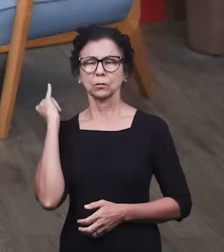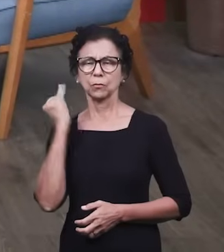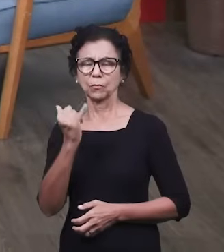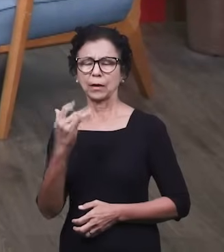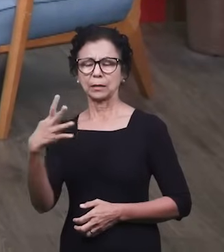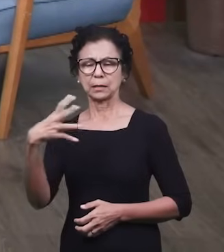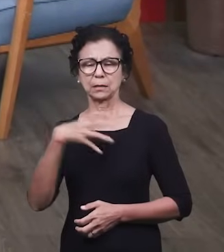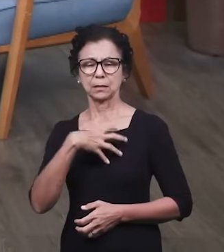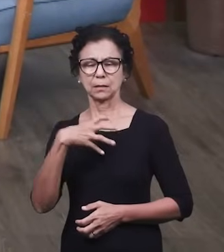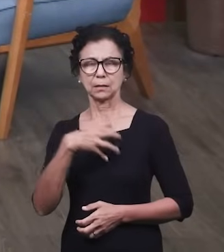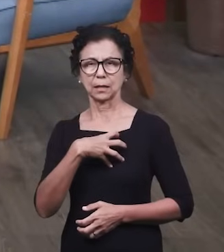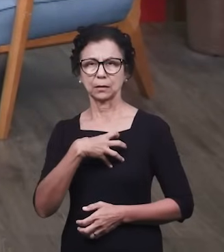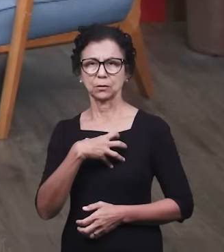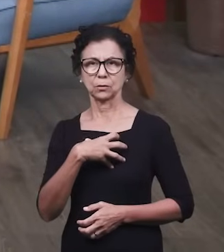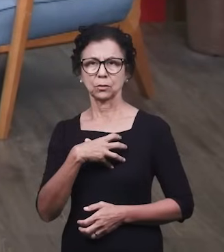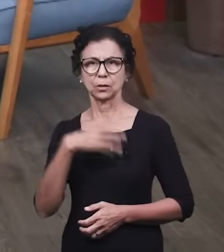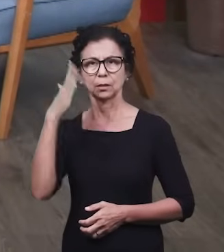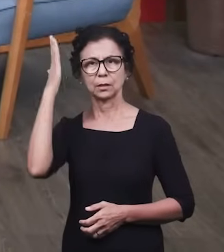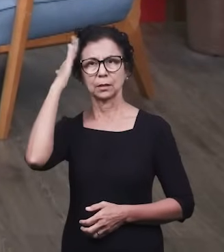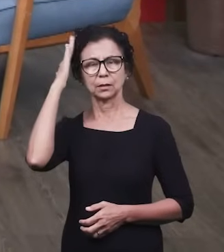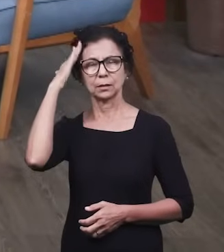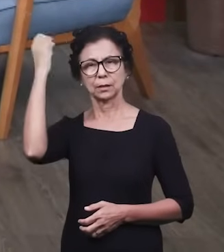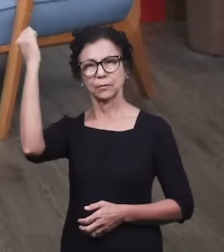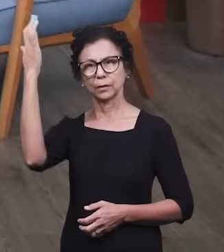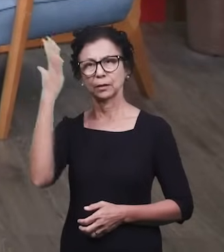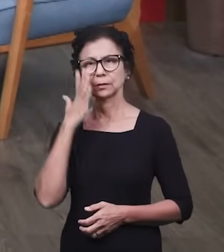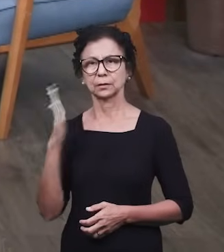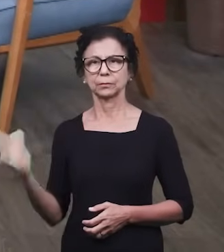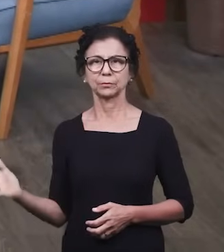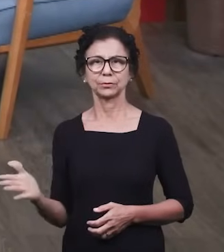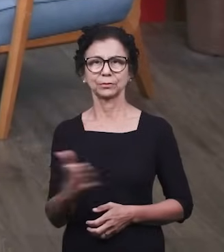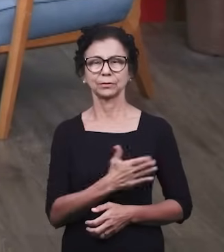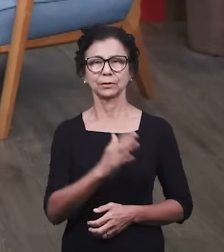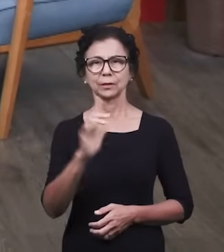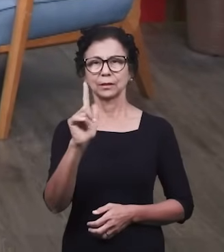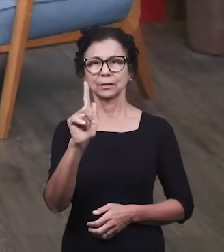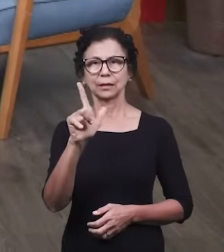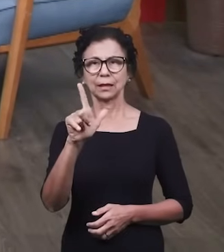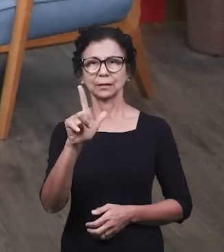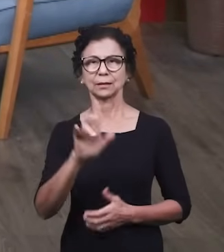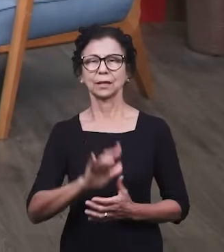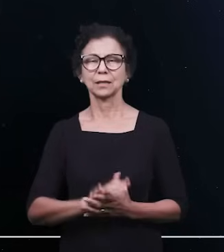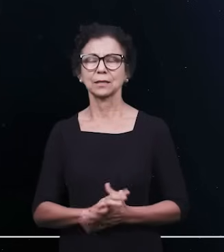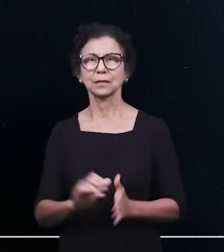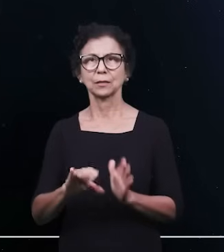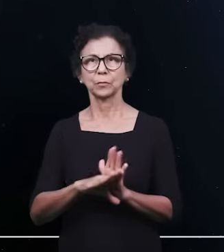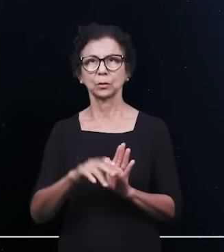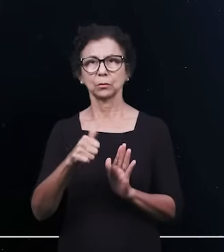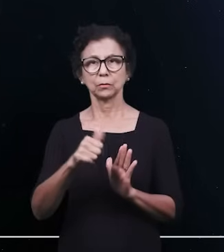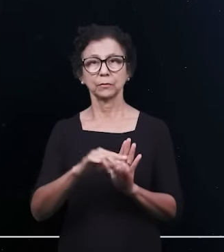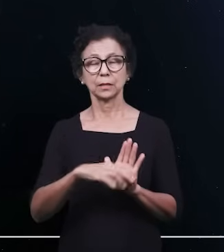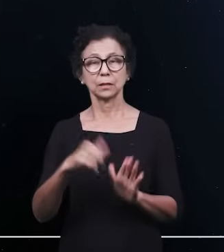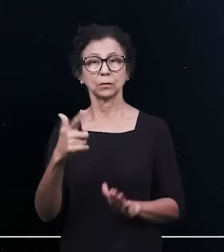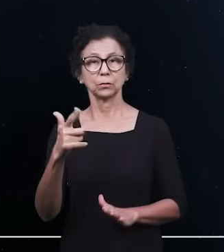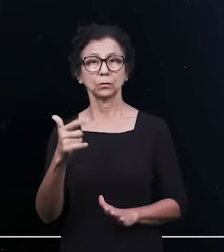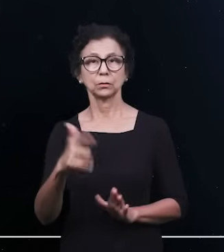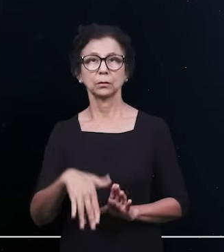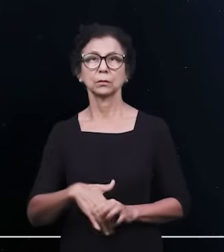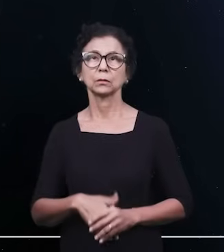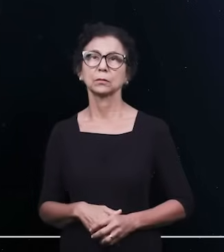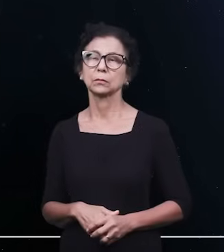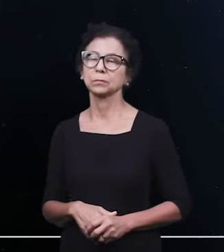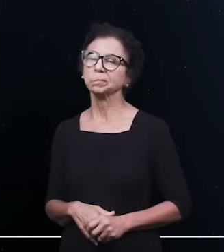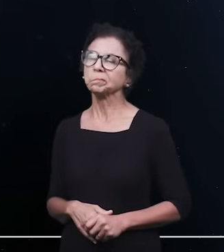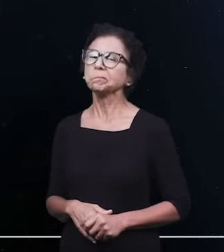dele passa a viver na revelação. Amém. Isso. Coisa maravilhosa. Gálatas 1,12 diz assim: porque não o recebi,